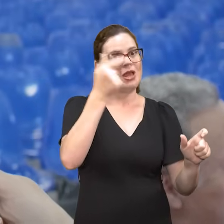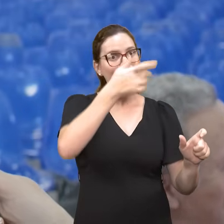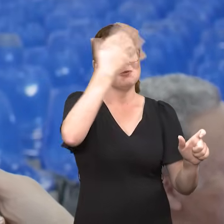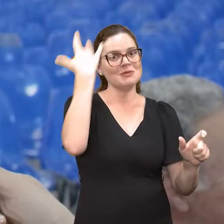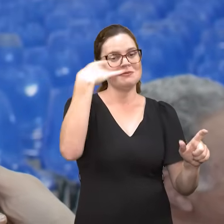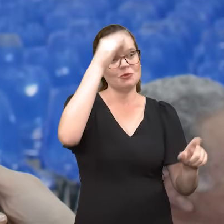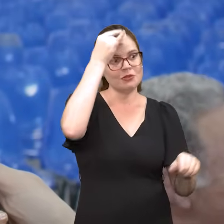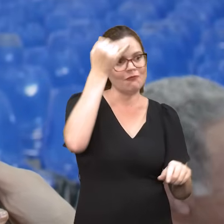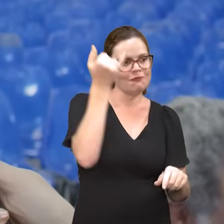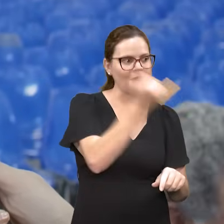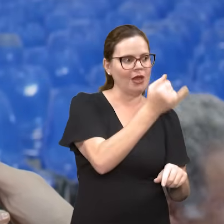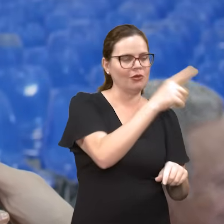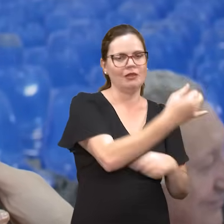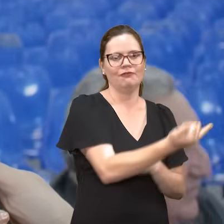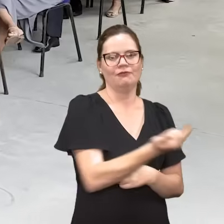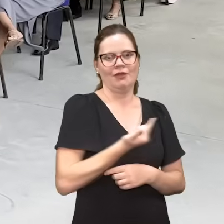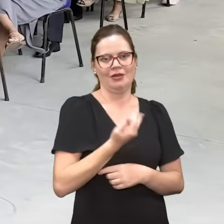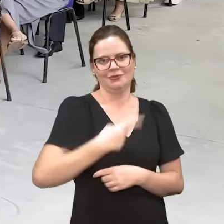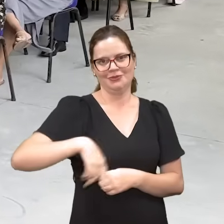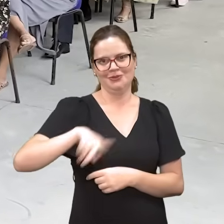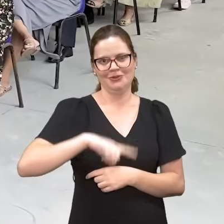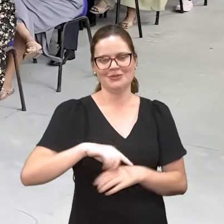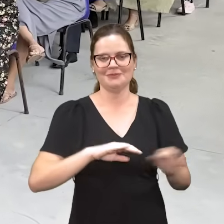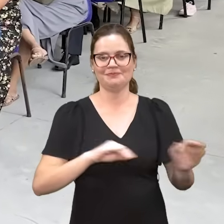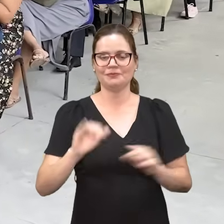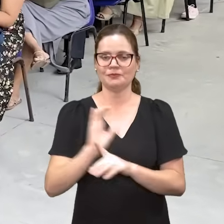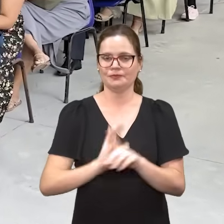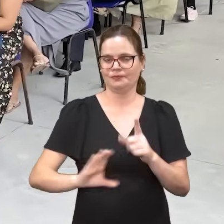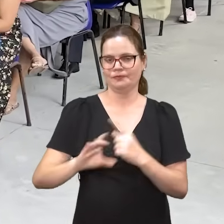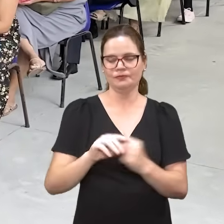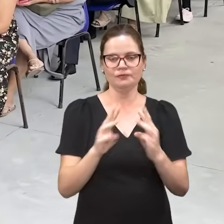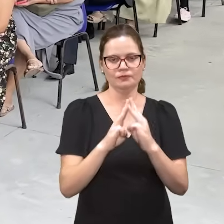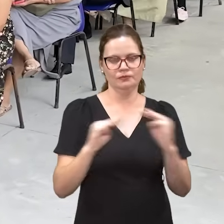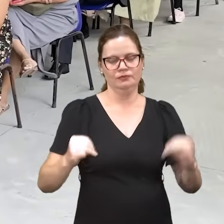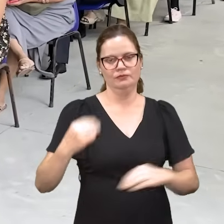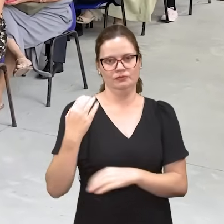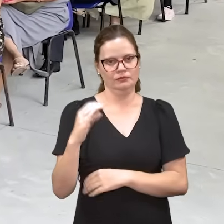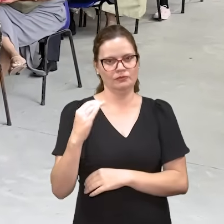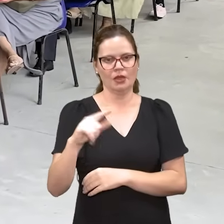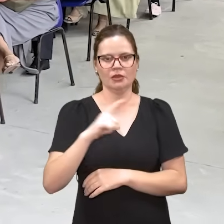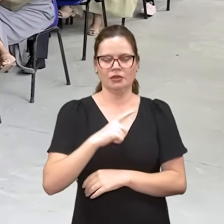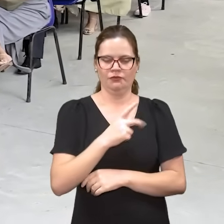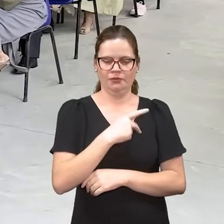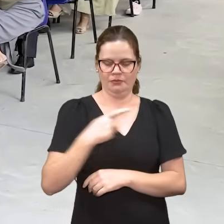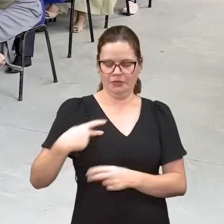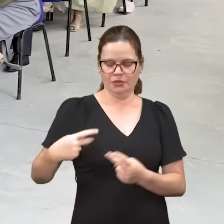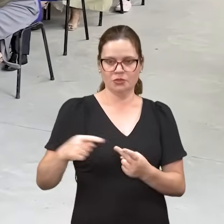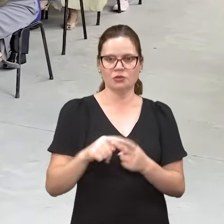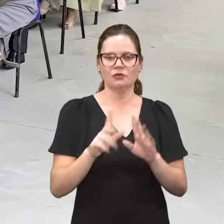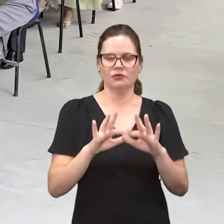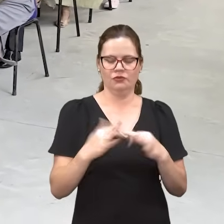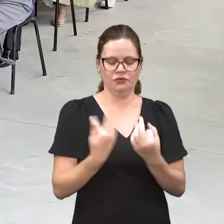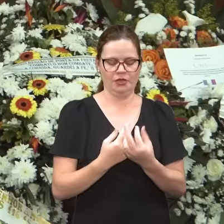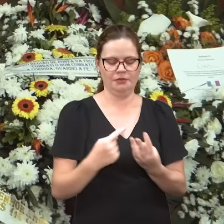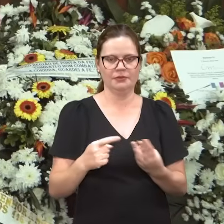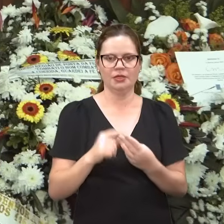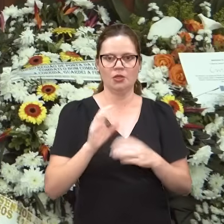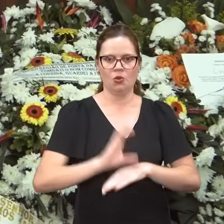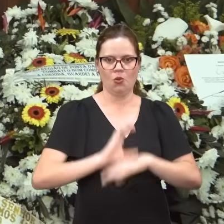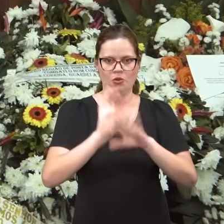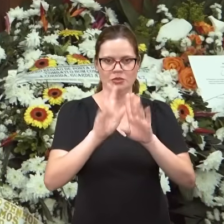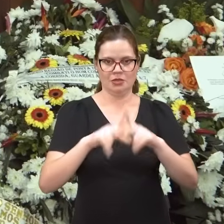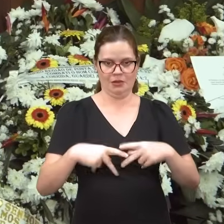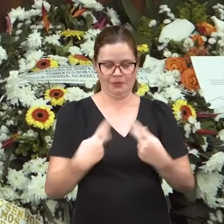Espírito Santo, estava por trás de tudo. O culto no Manaim de Carapina reuniu pastores, entes queridos, o